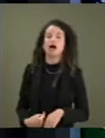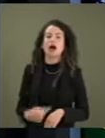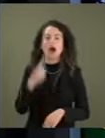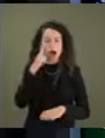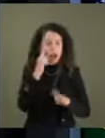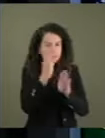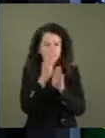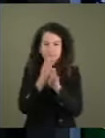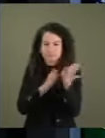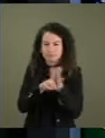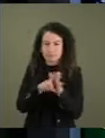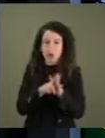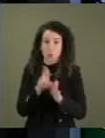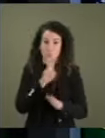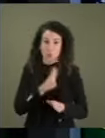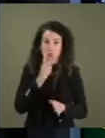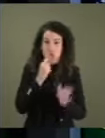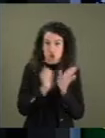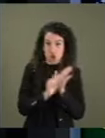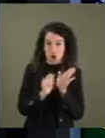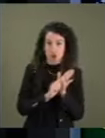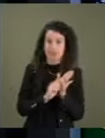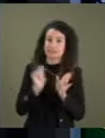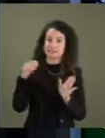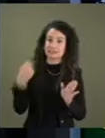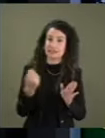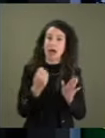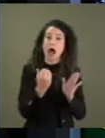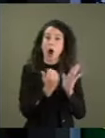drogas estava ligado a um aumento em